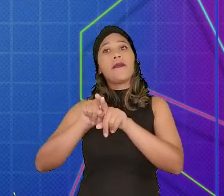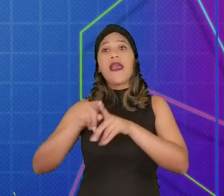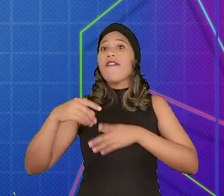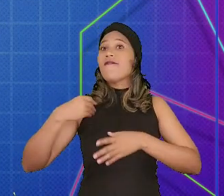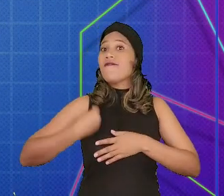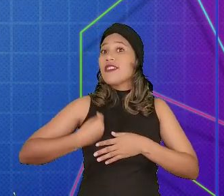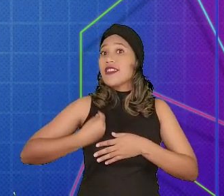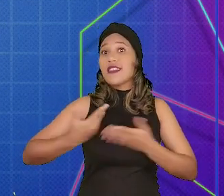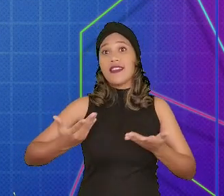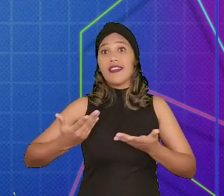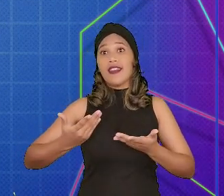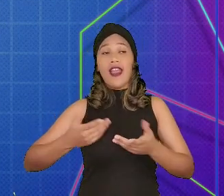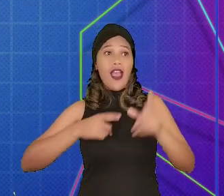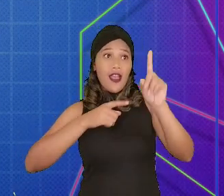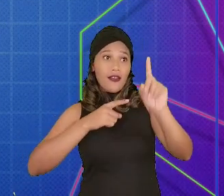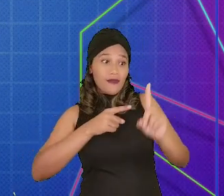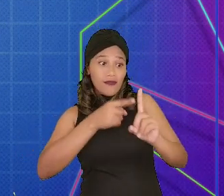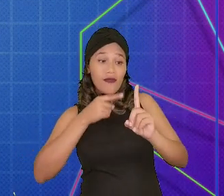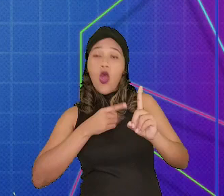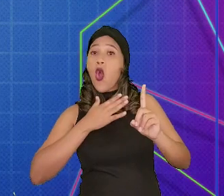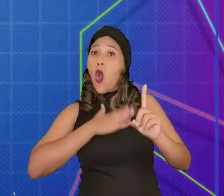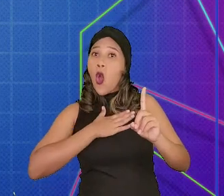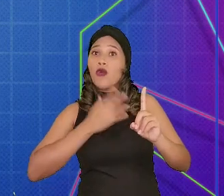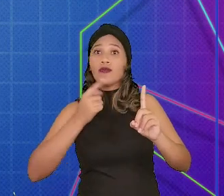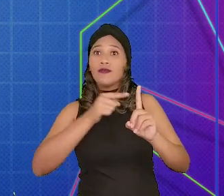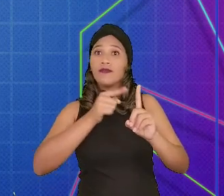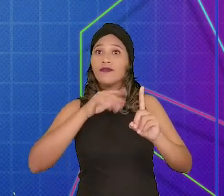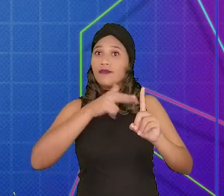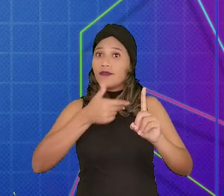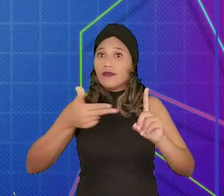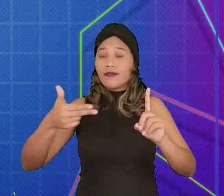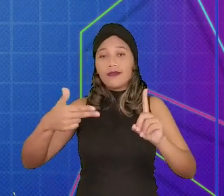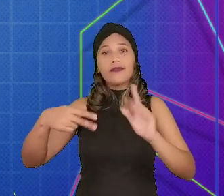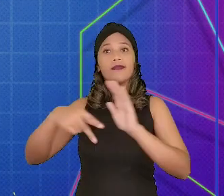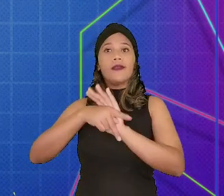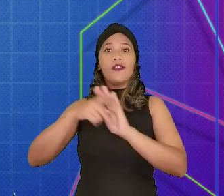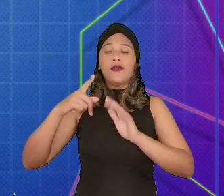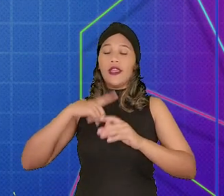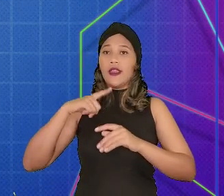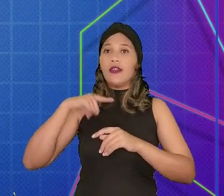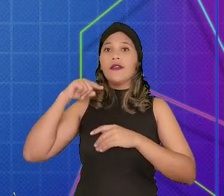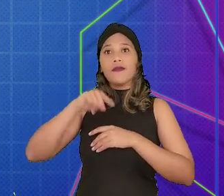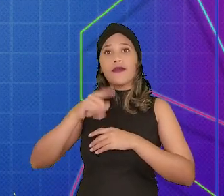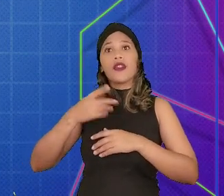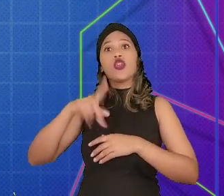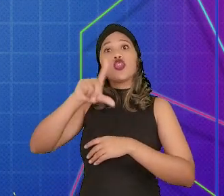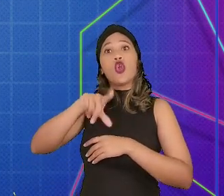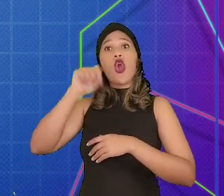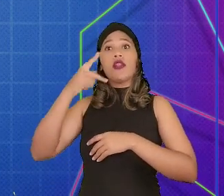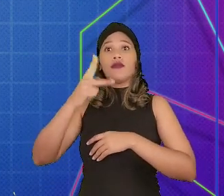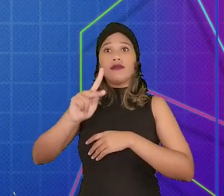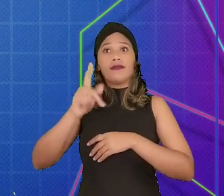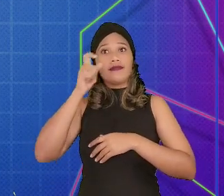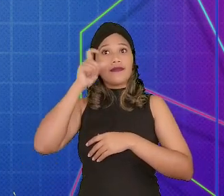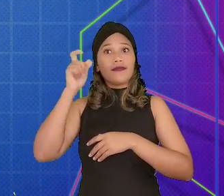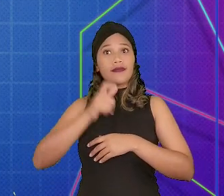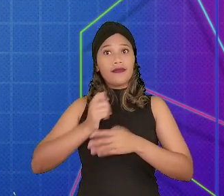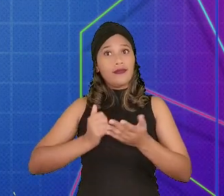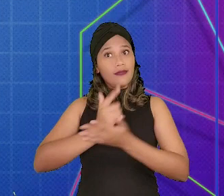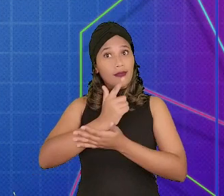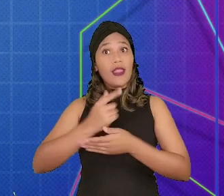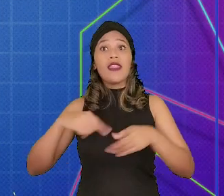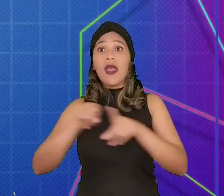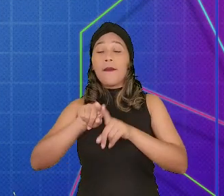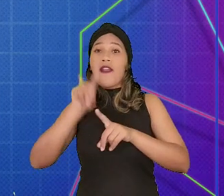vida do jogador, a personalidade e o gosto do jogador que irá fazer com que ele jogue seu game. Construa uma